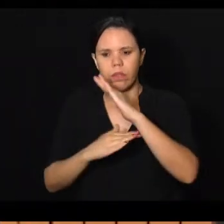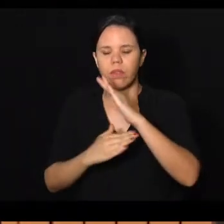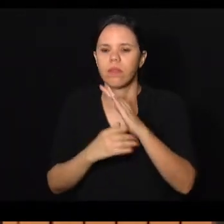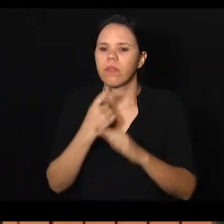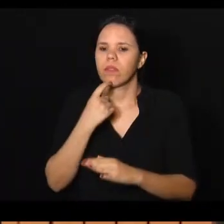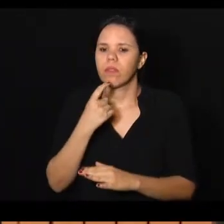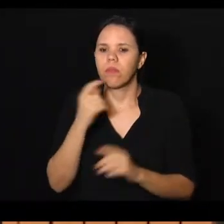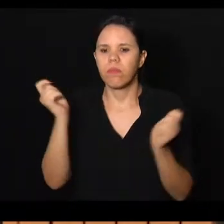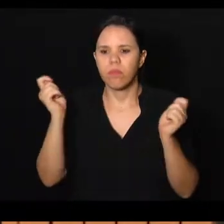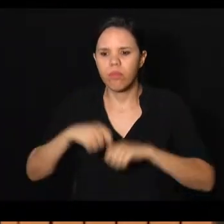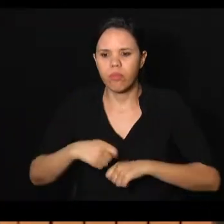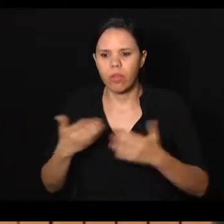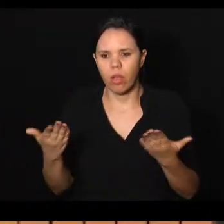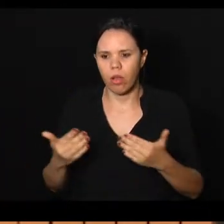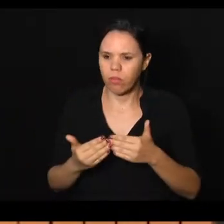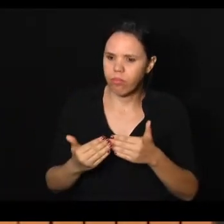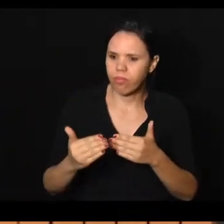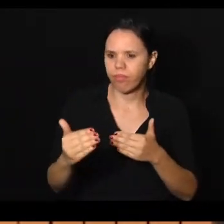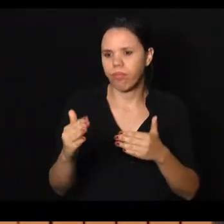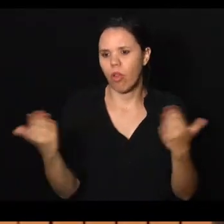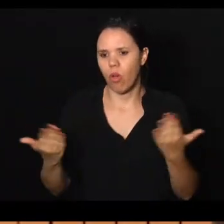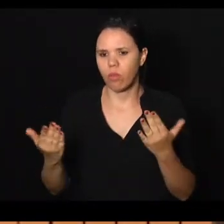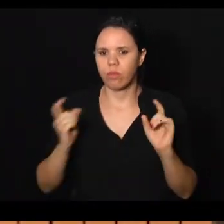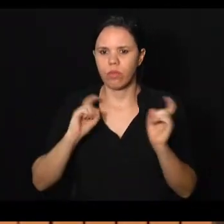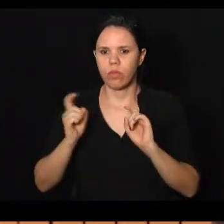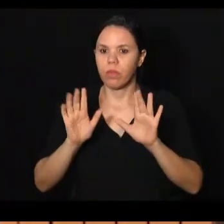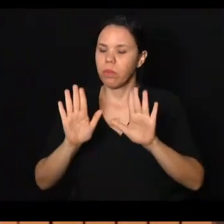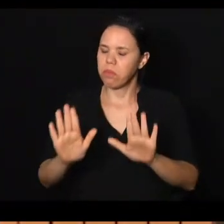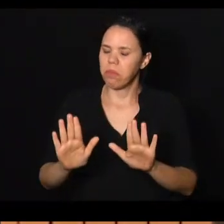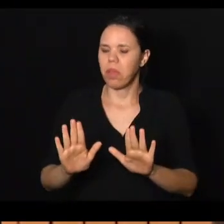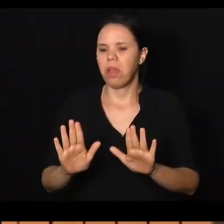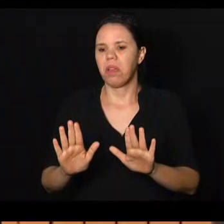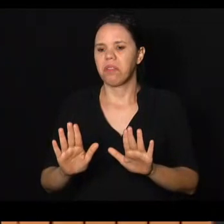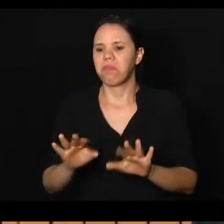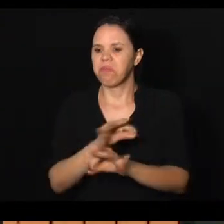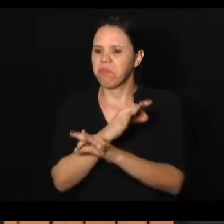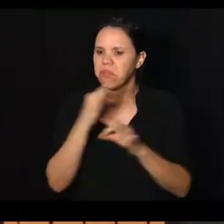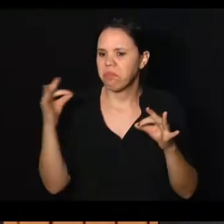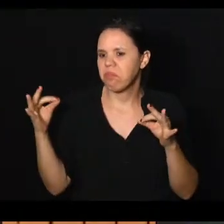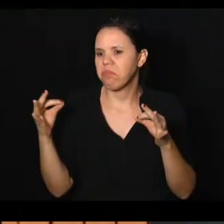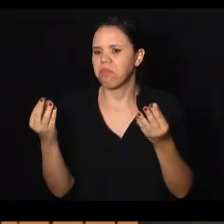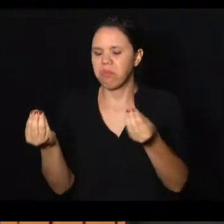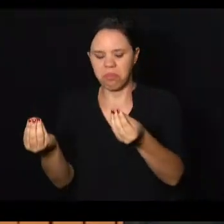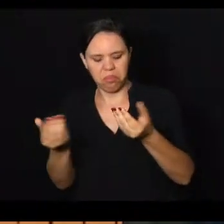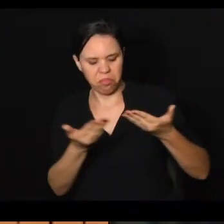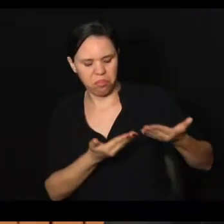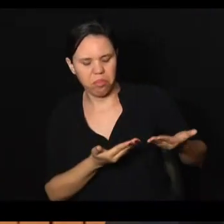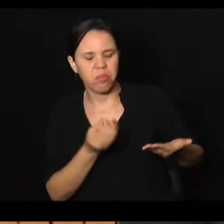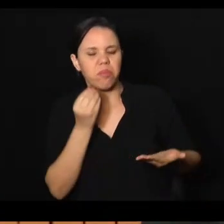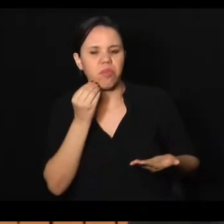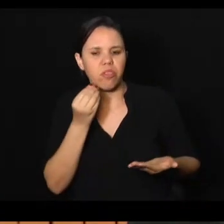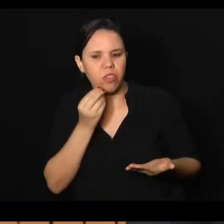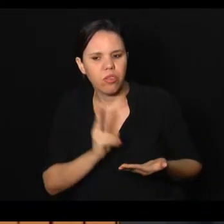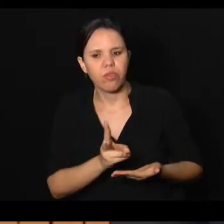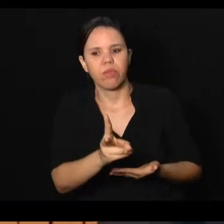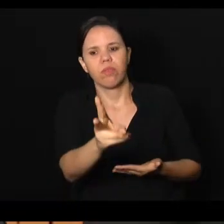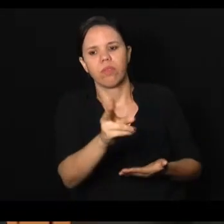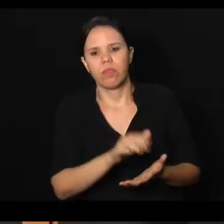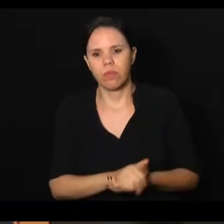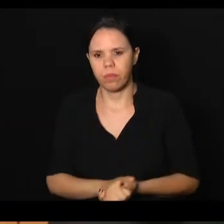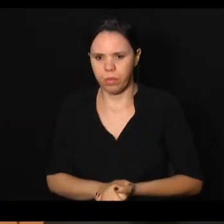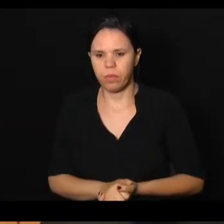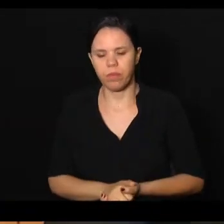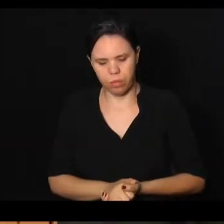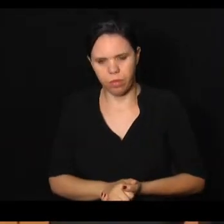poderia estar presidindo essa reunião, mas gentilmente nos permitiu que dessemos continuidade